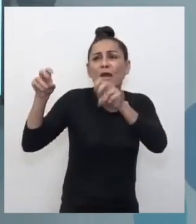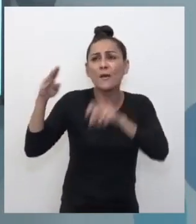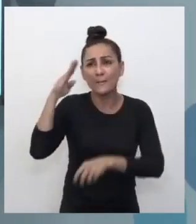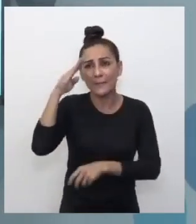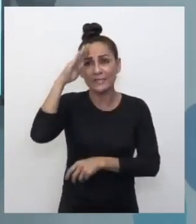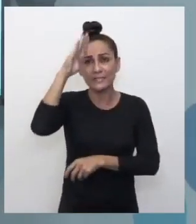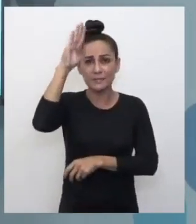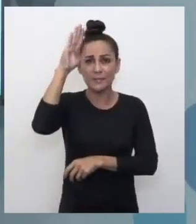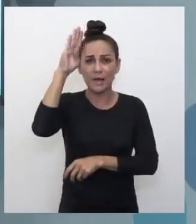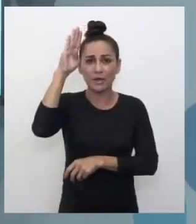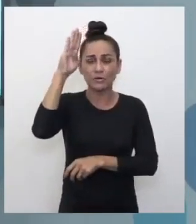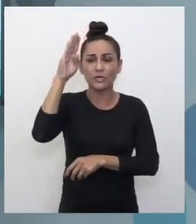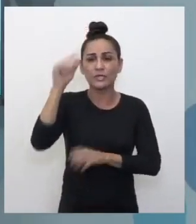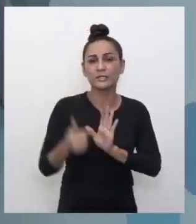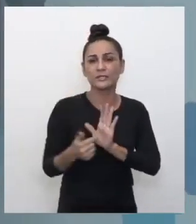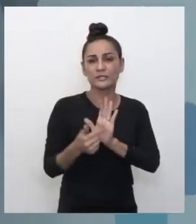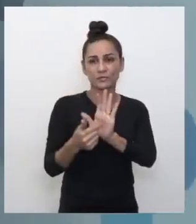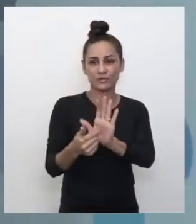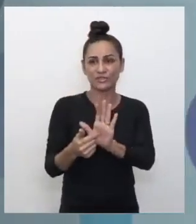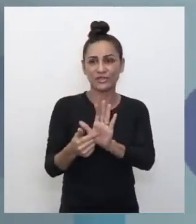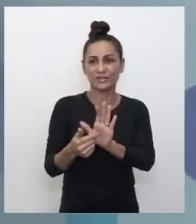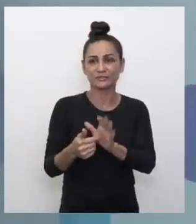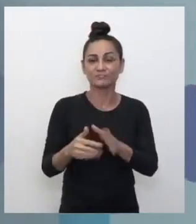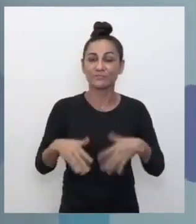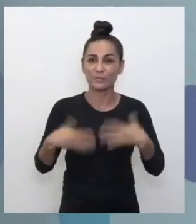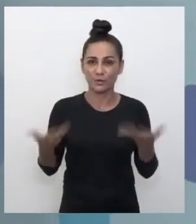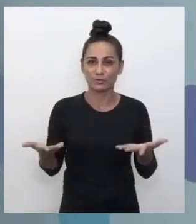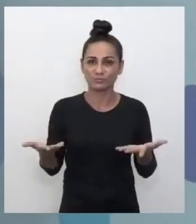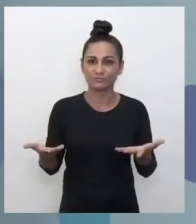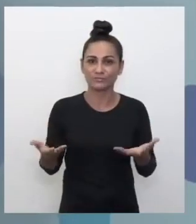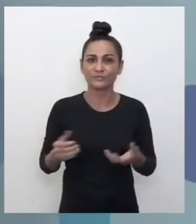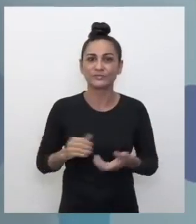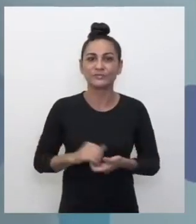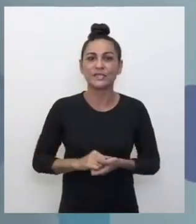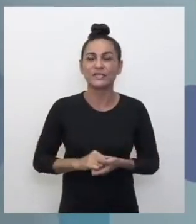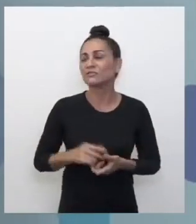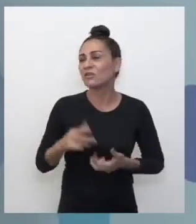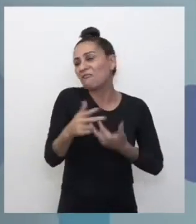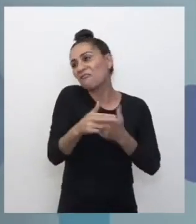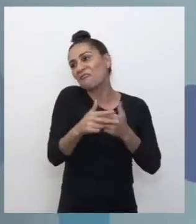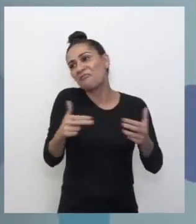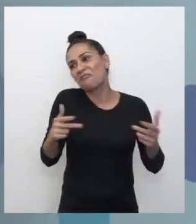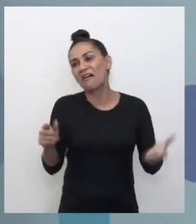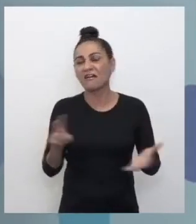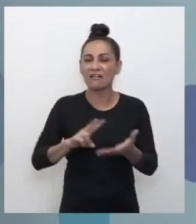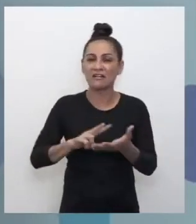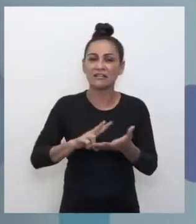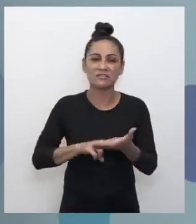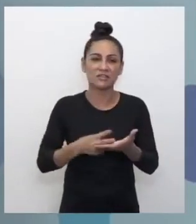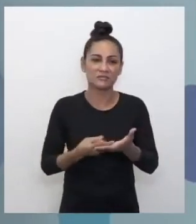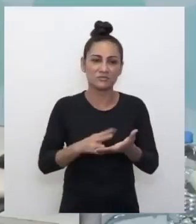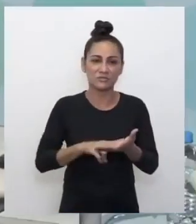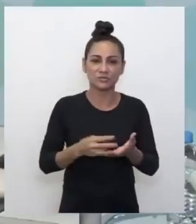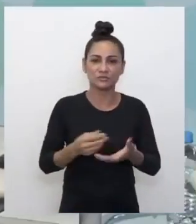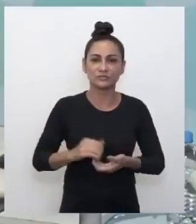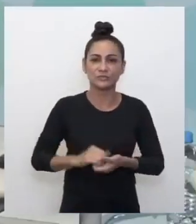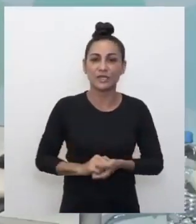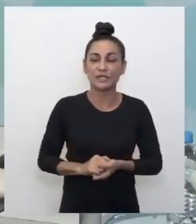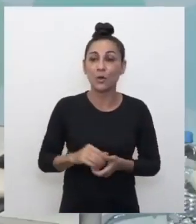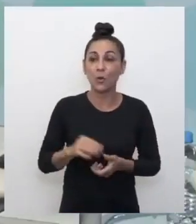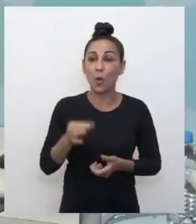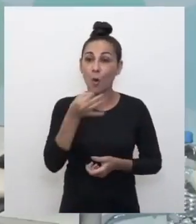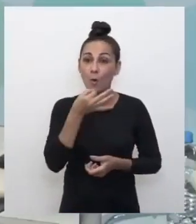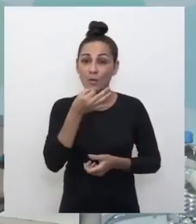peça que está sendo transmitida ali, tá bom? Possibilitando aí várias interpretações, tá? Deixa eu só fazer um comentário rapidinho, Márcia.